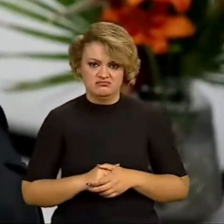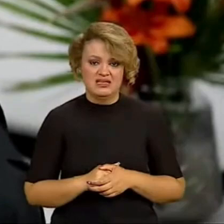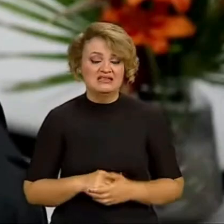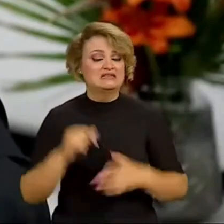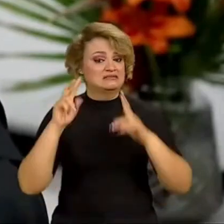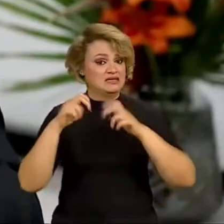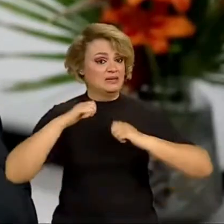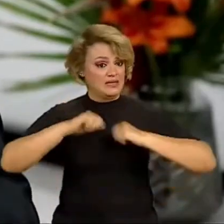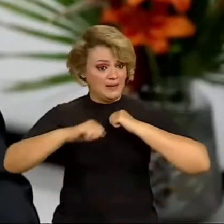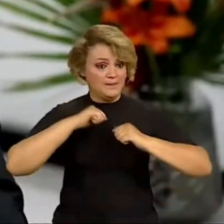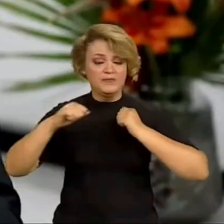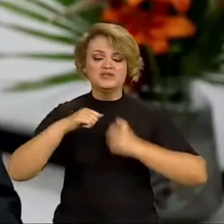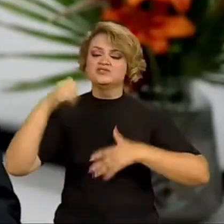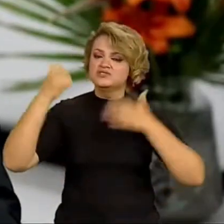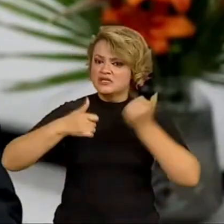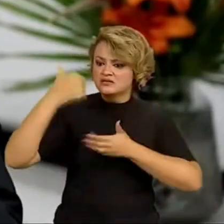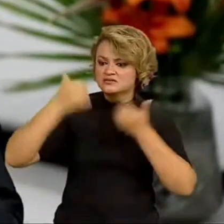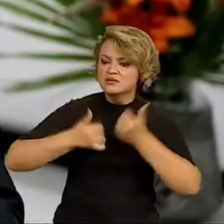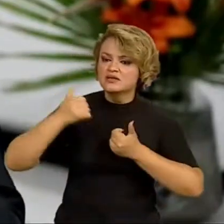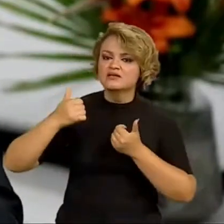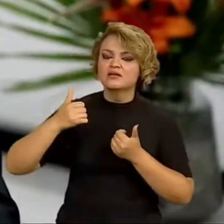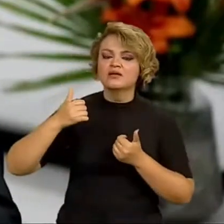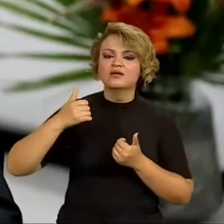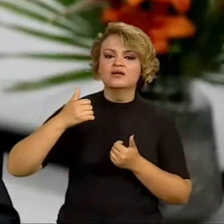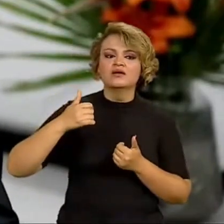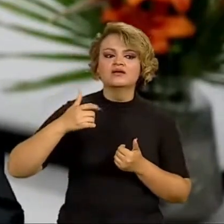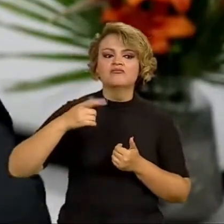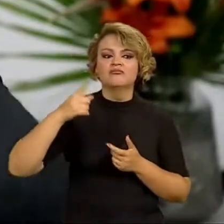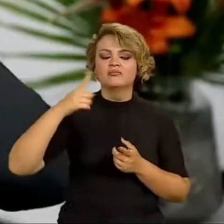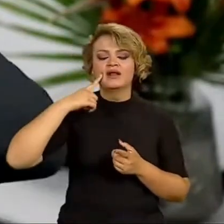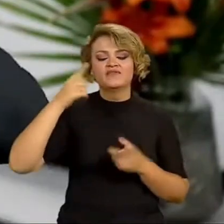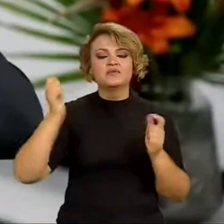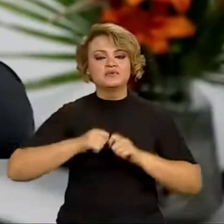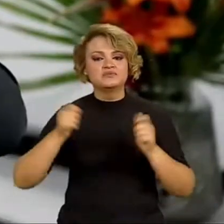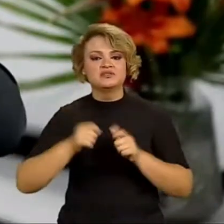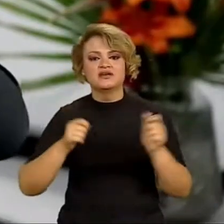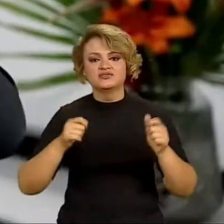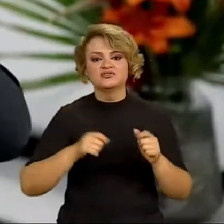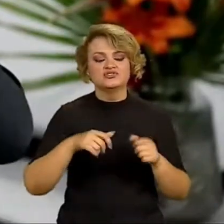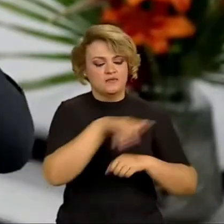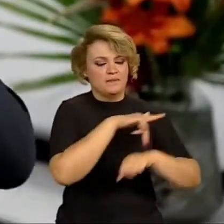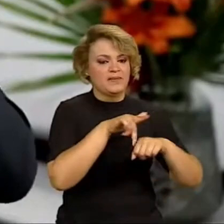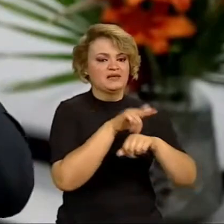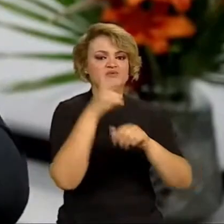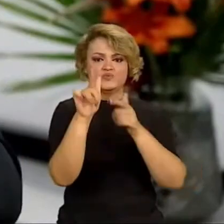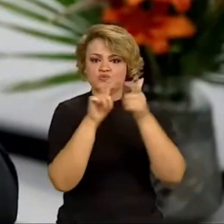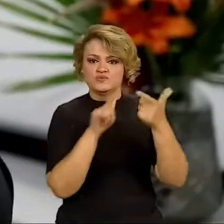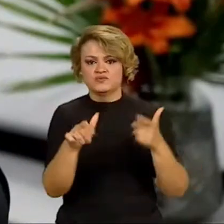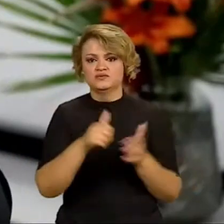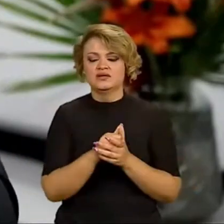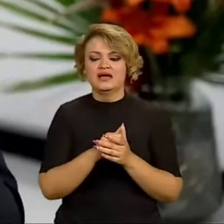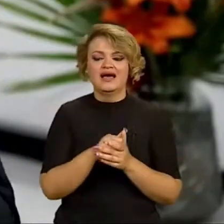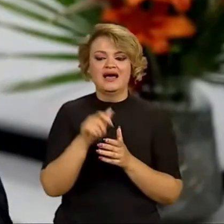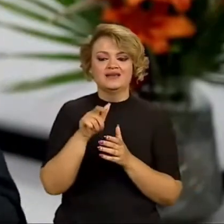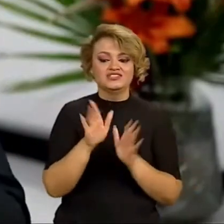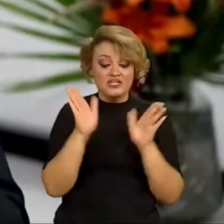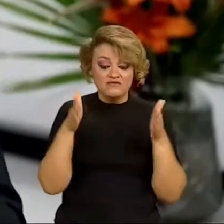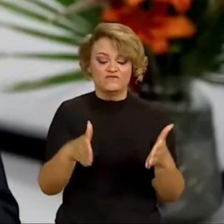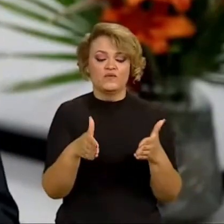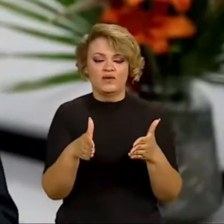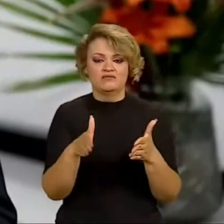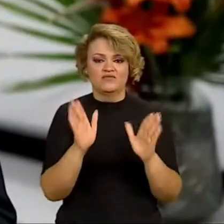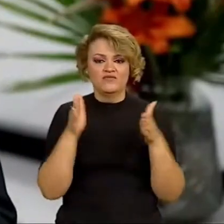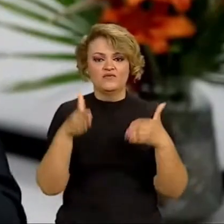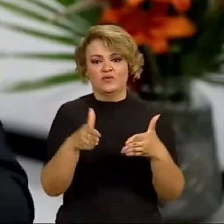discutir, inclusive, para a gente possibilitar a entrada de novos países. A gente tem que limitar uma certa coisa que todo